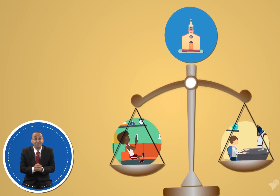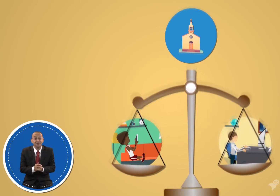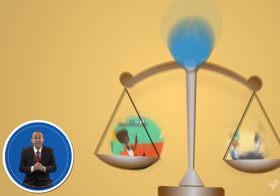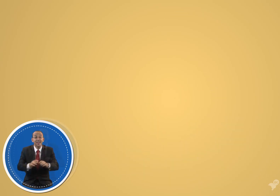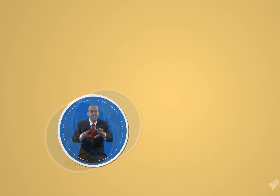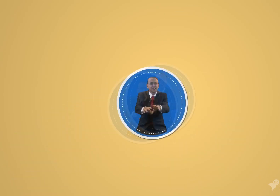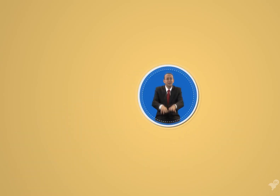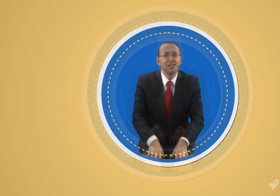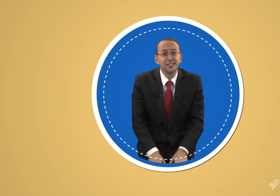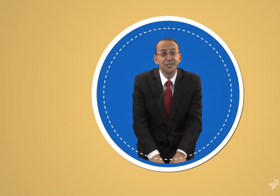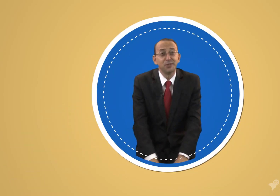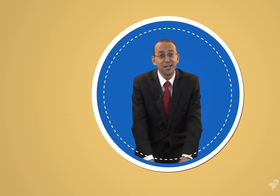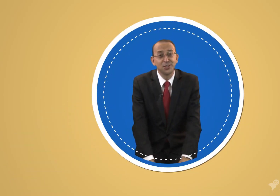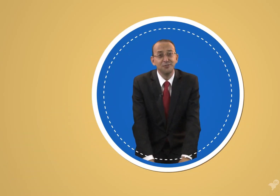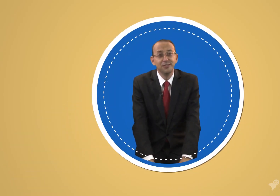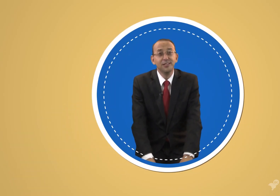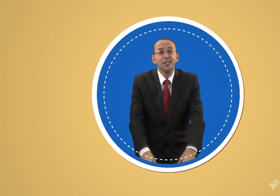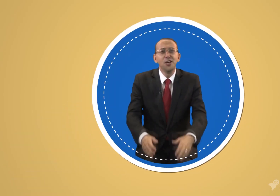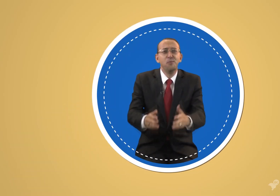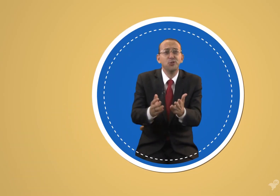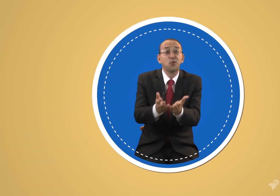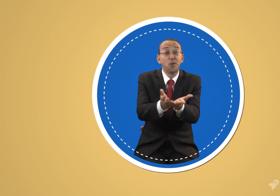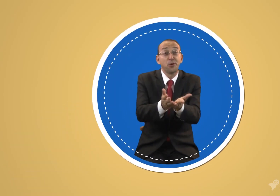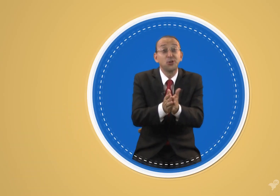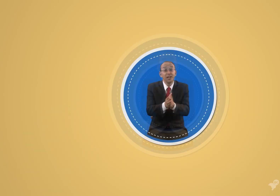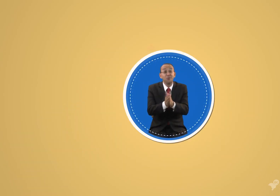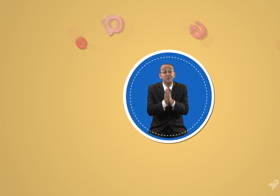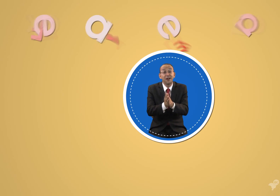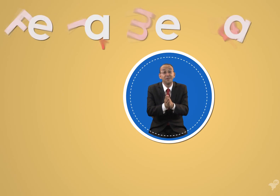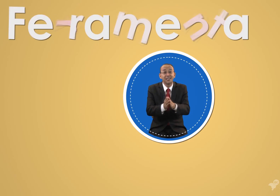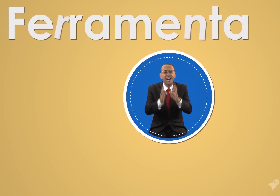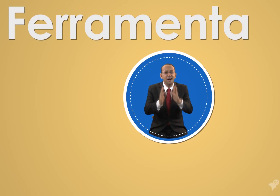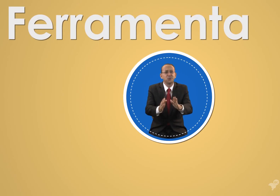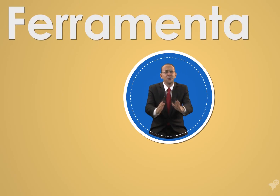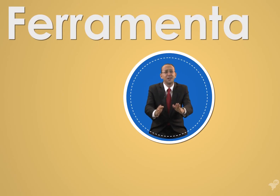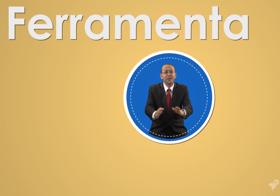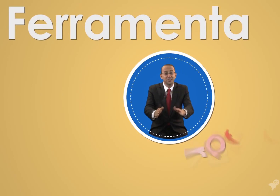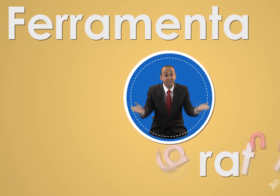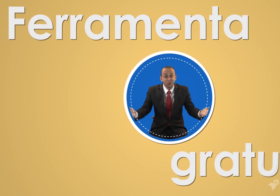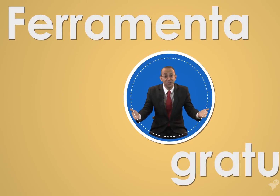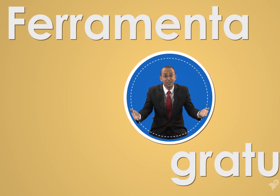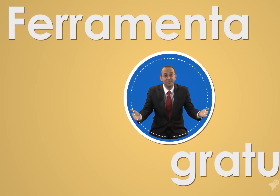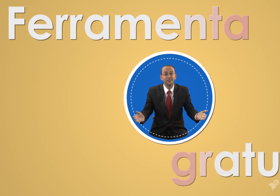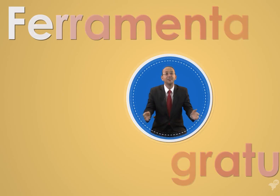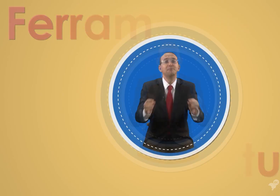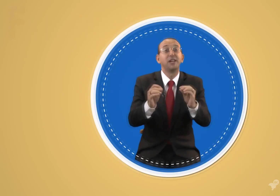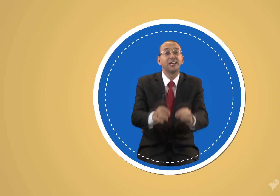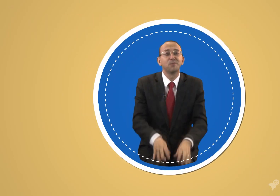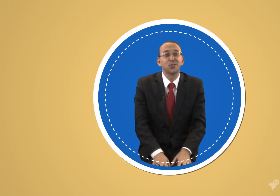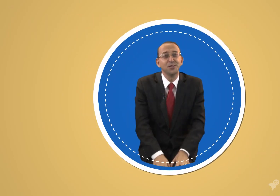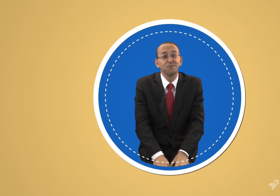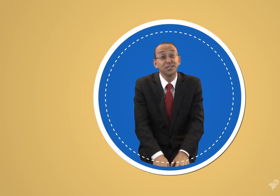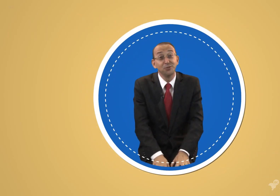espiritual e através desse aplicativo eu busco proporcionar uma ferramenta absolutamente gratuita